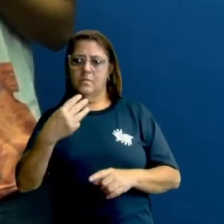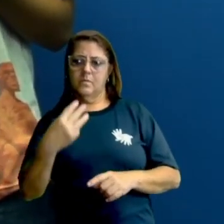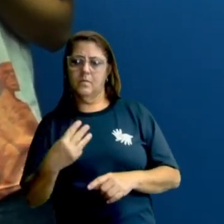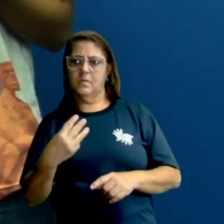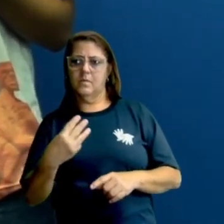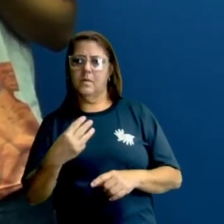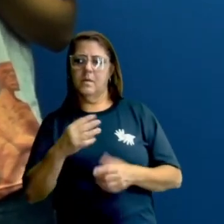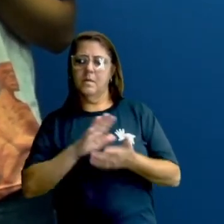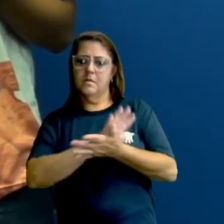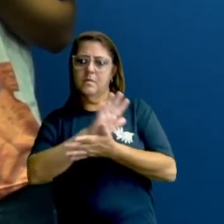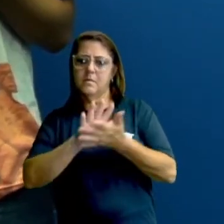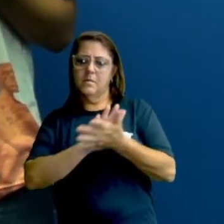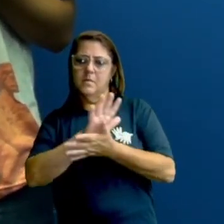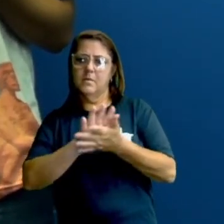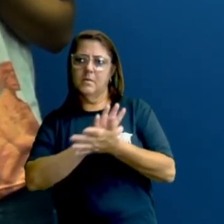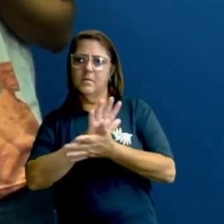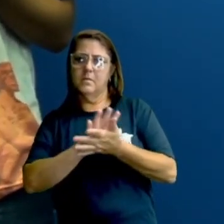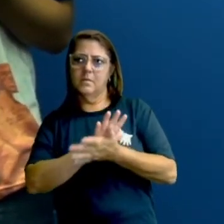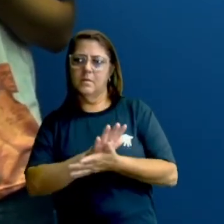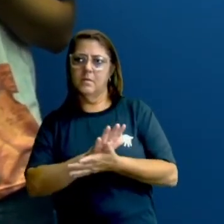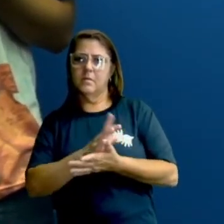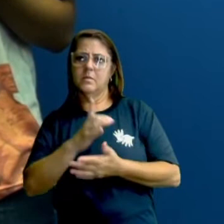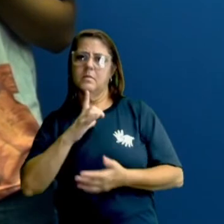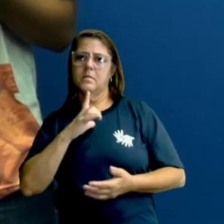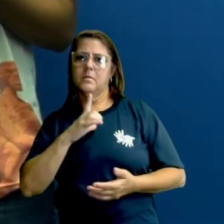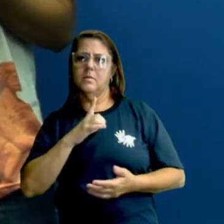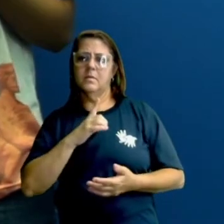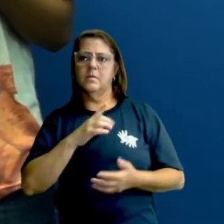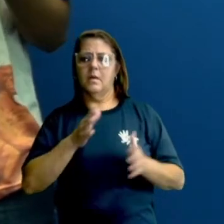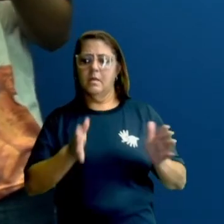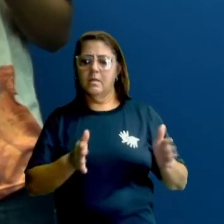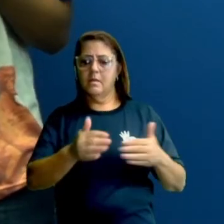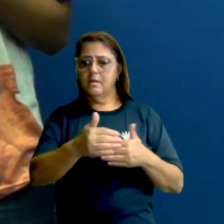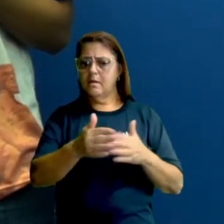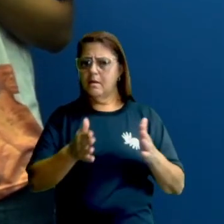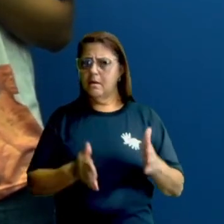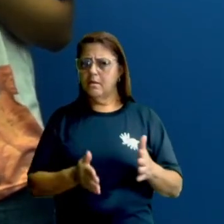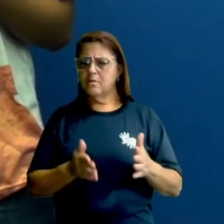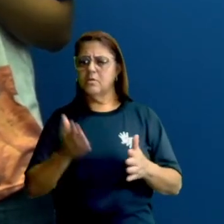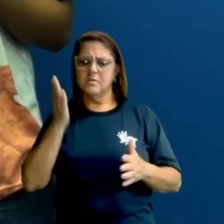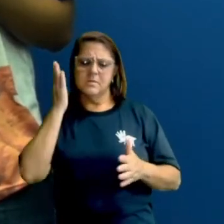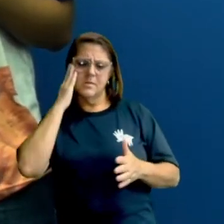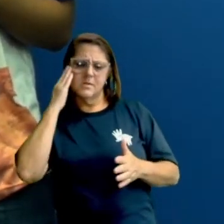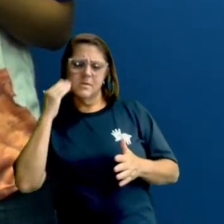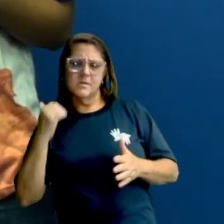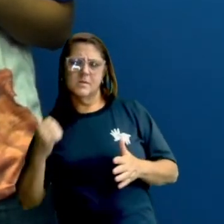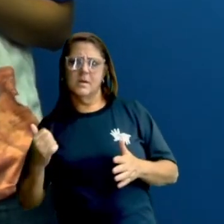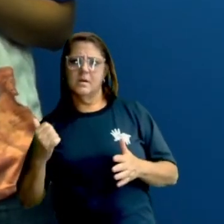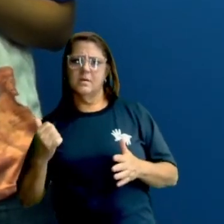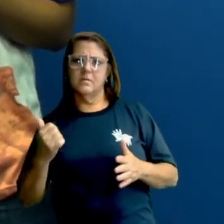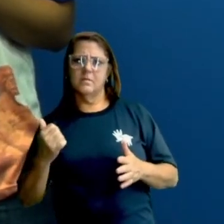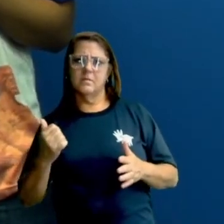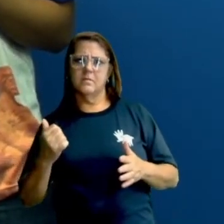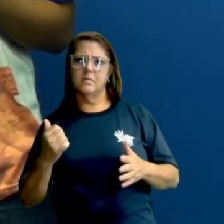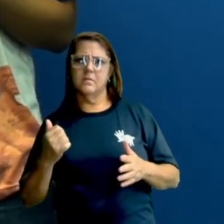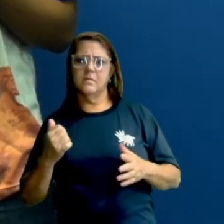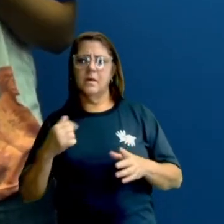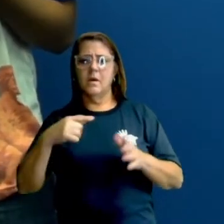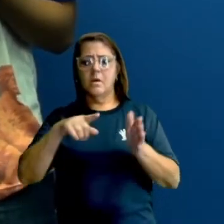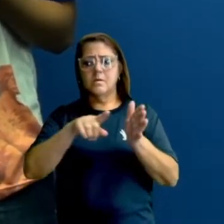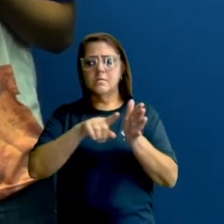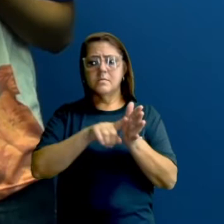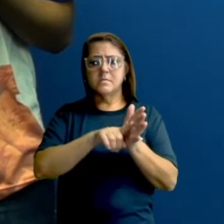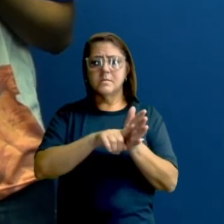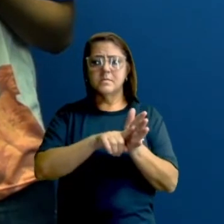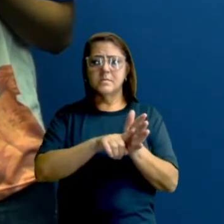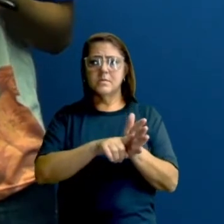13 brigadeiros que tinha na caixa. Então, com isso, a gente acabou de fazer o quê? Uma adição, não é isso? A